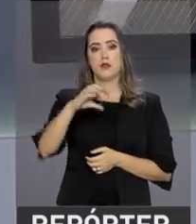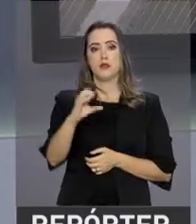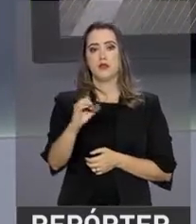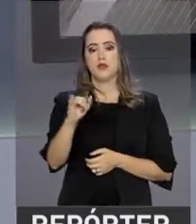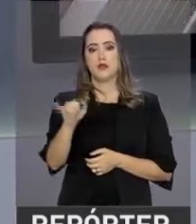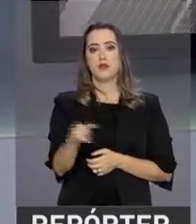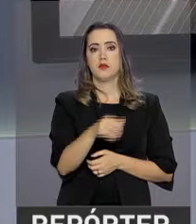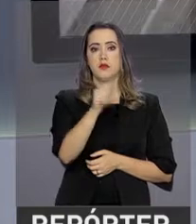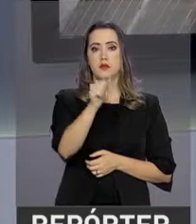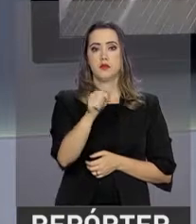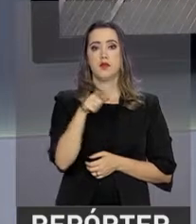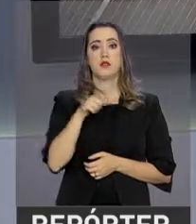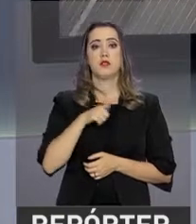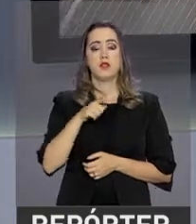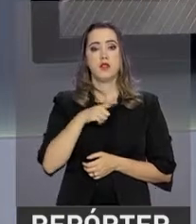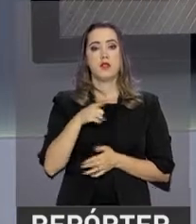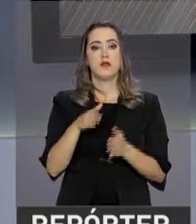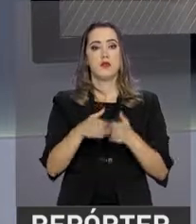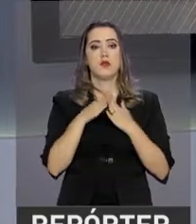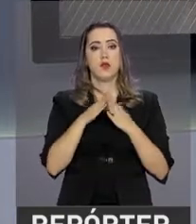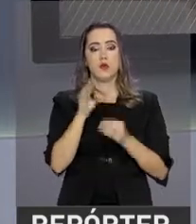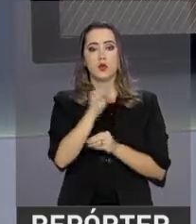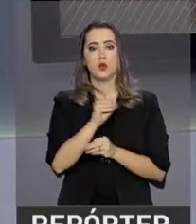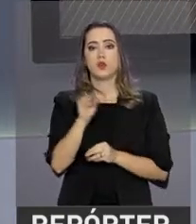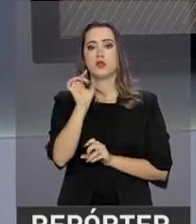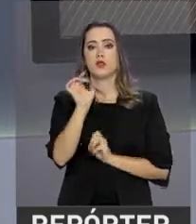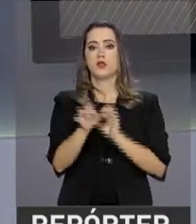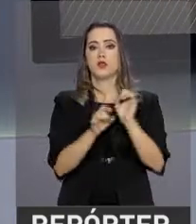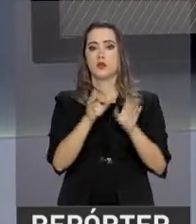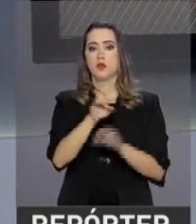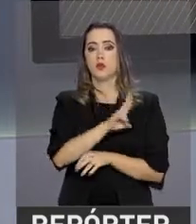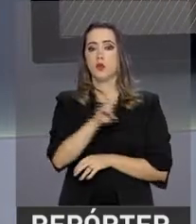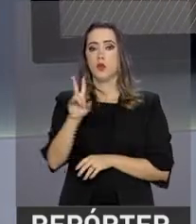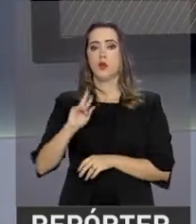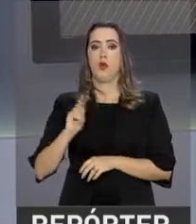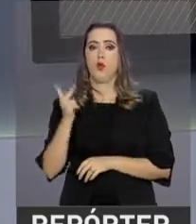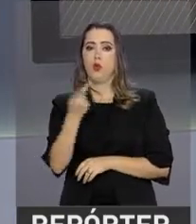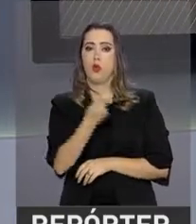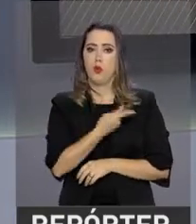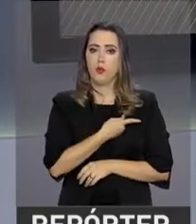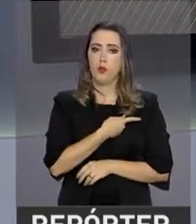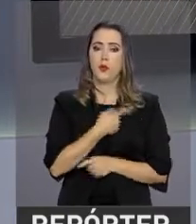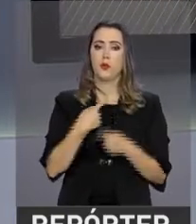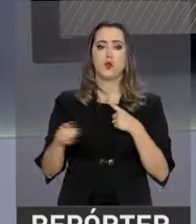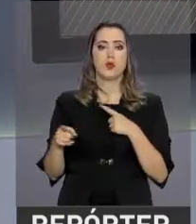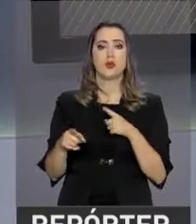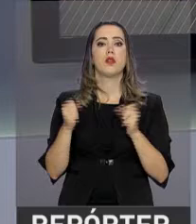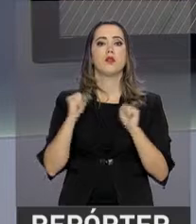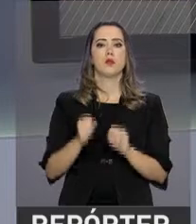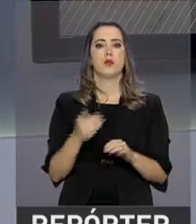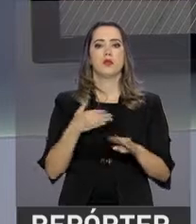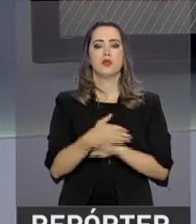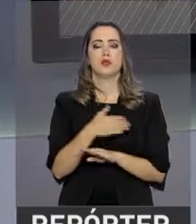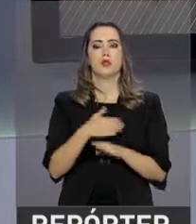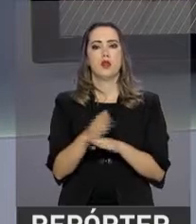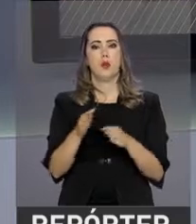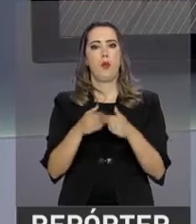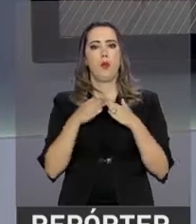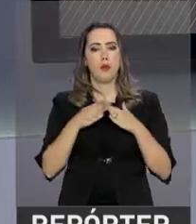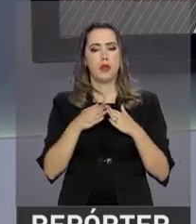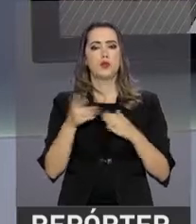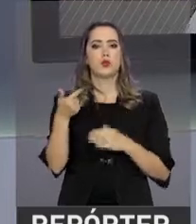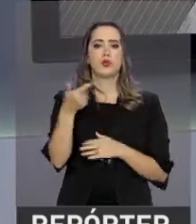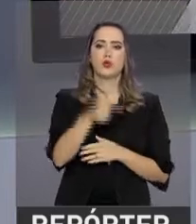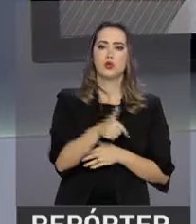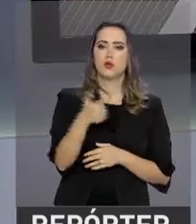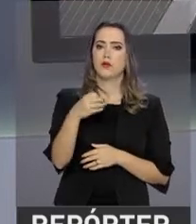Adultos, o ENSEJA, que tiveram os pedidos de atendimento especializado ou nome social reprovados, podem entrar com recurso até o